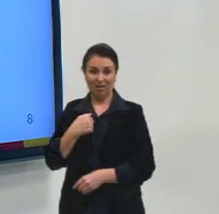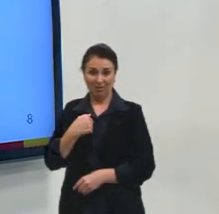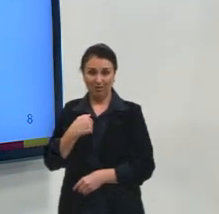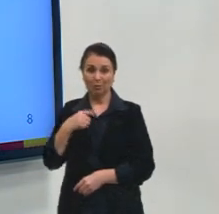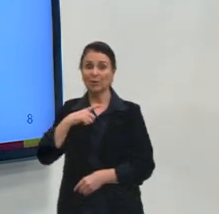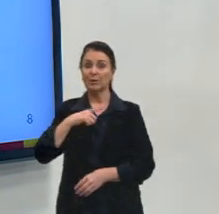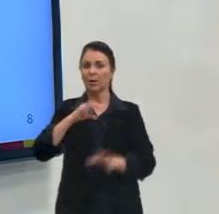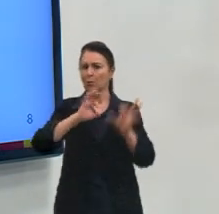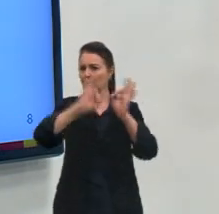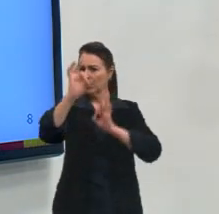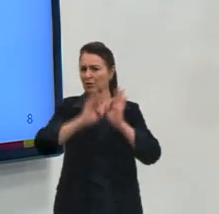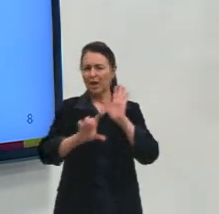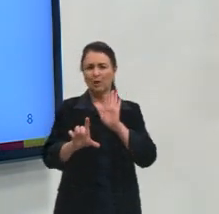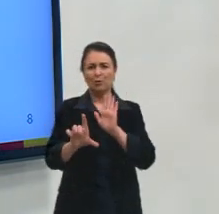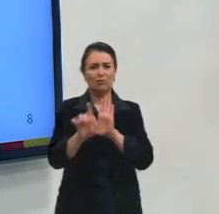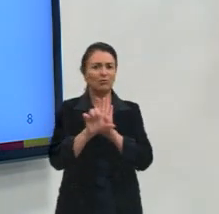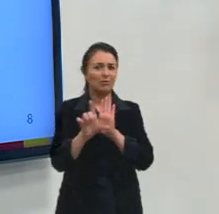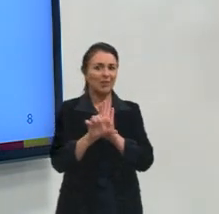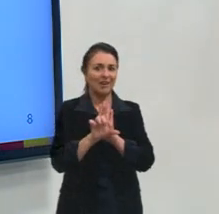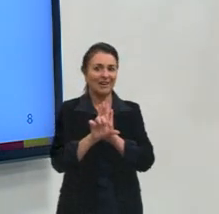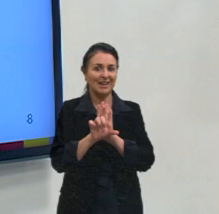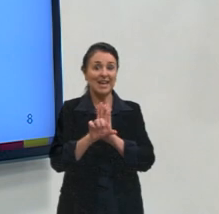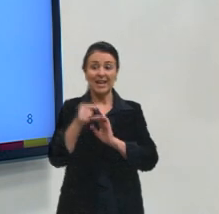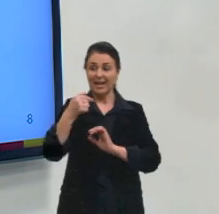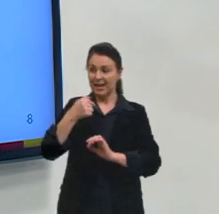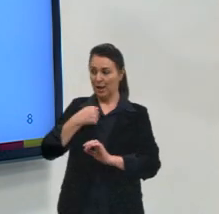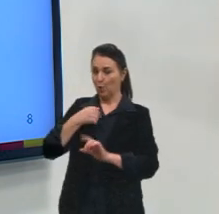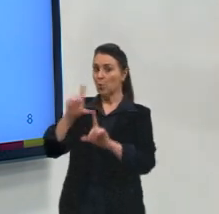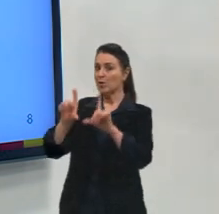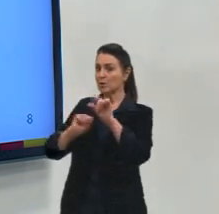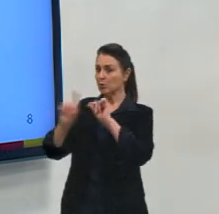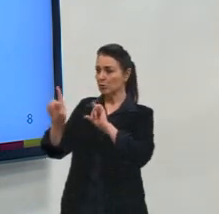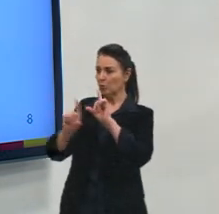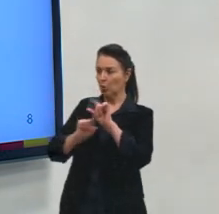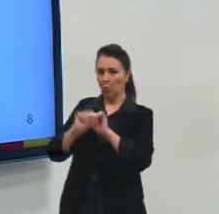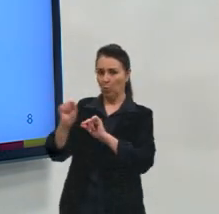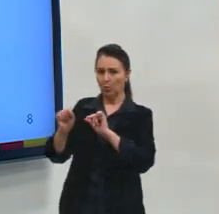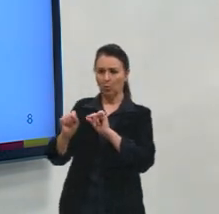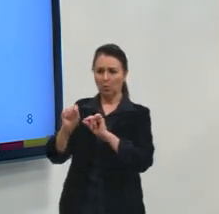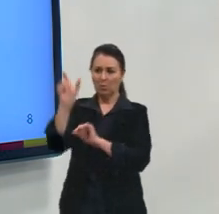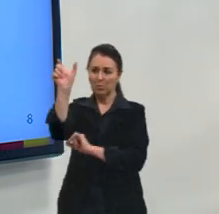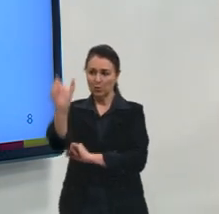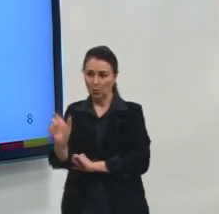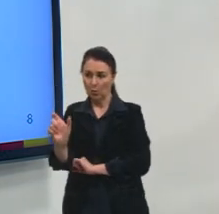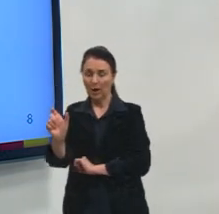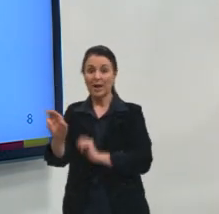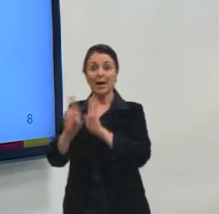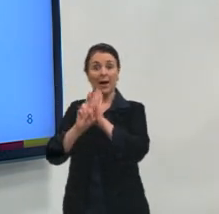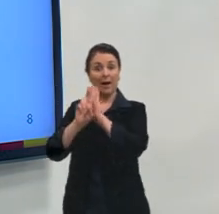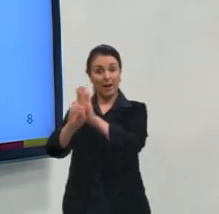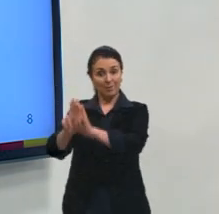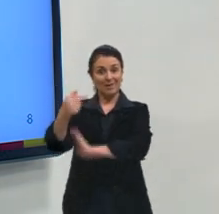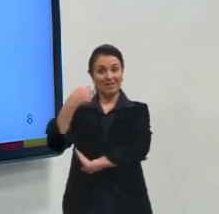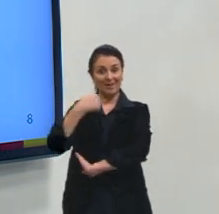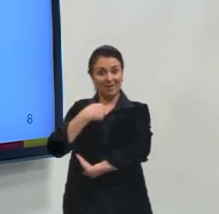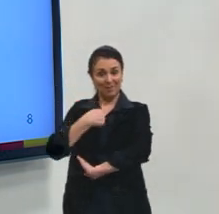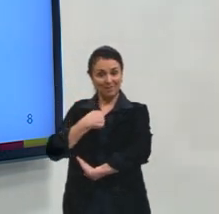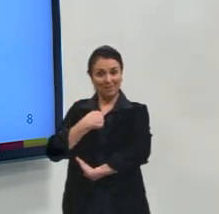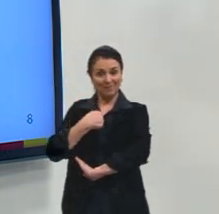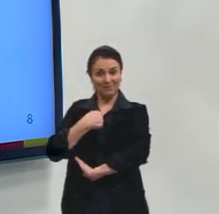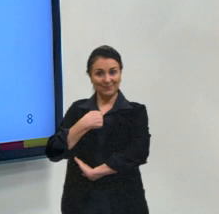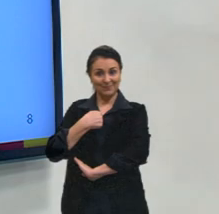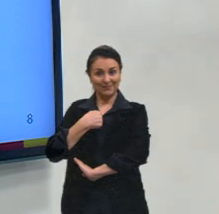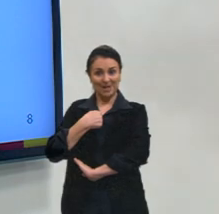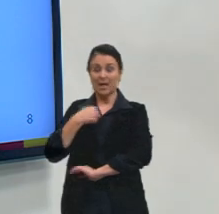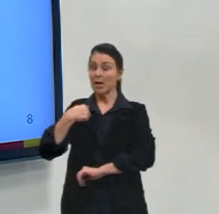projeto de lei ela é indireta porque o voto eu escolho alguém para me representar então eu